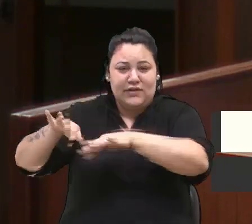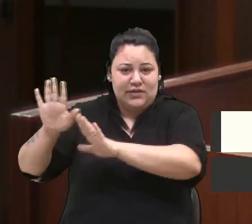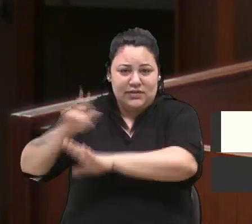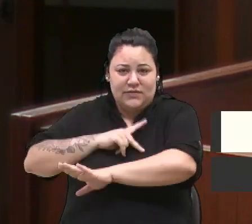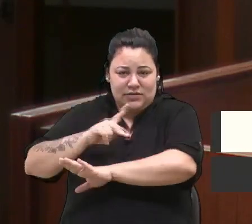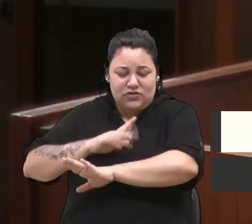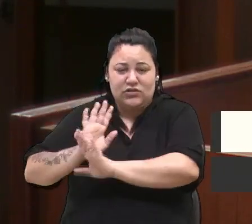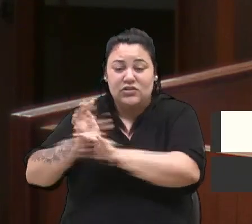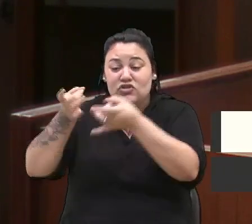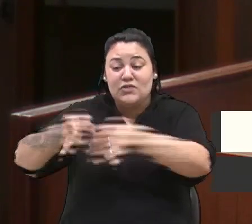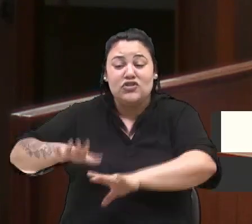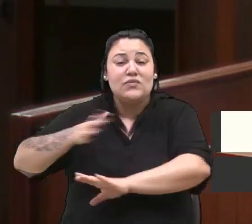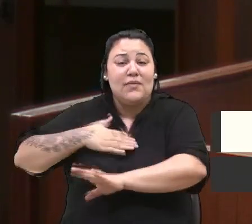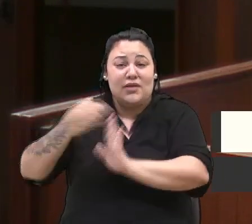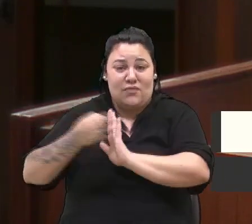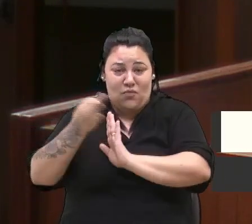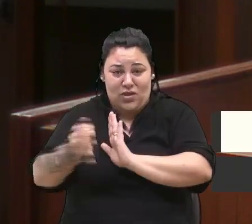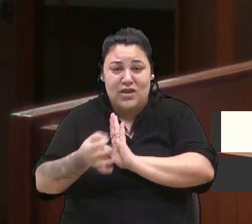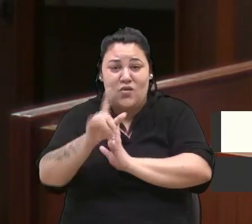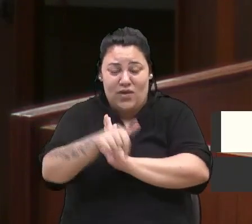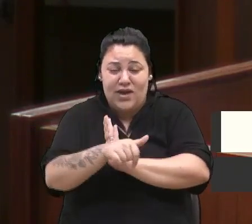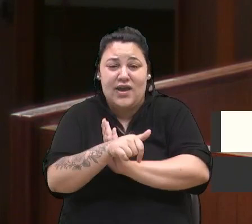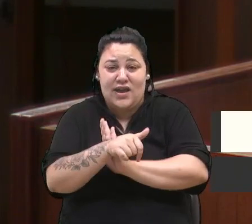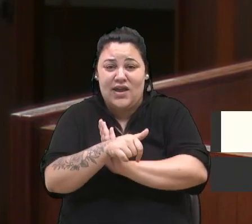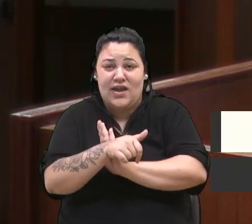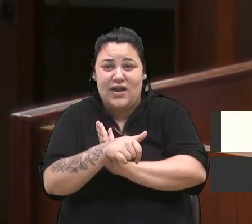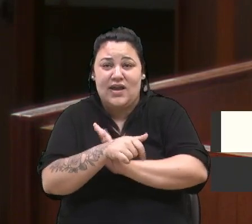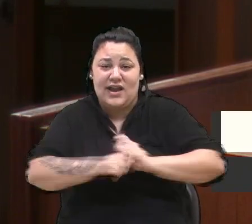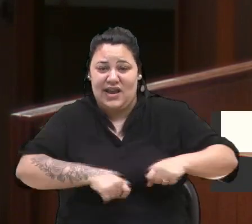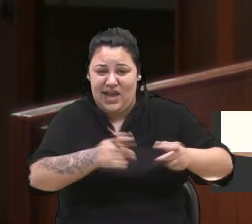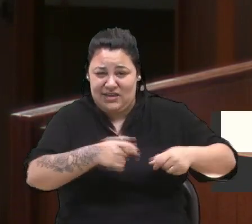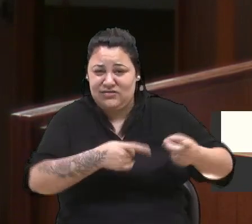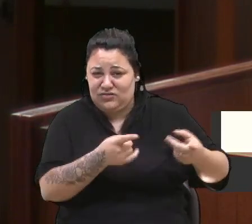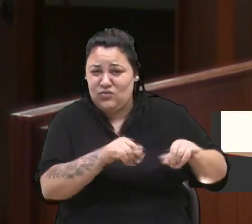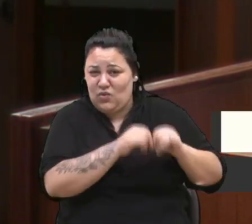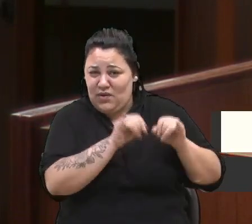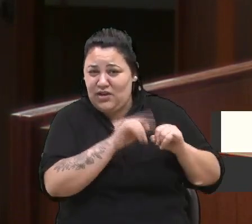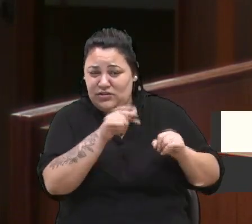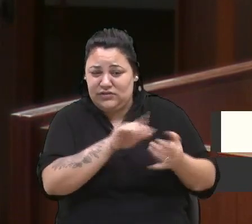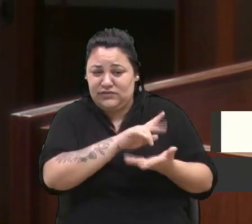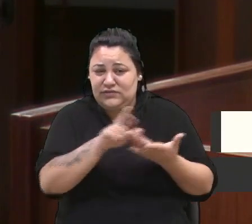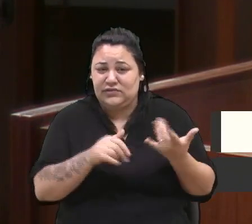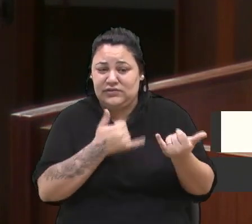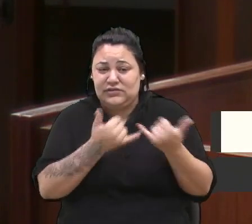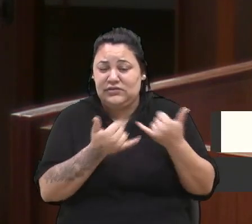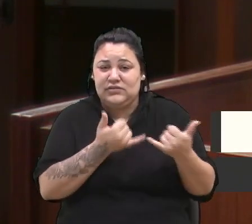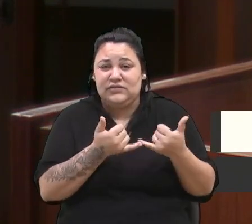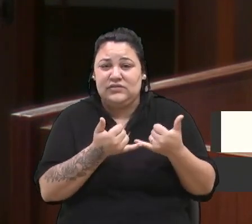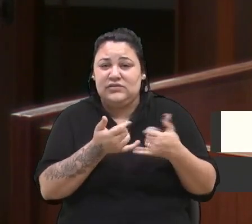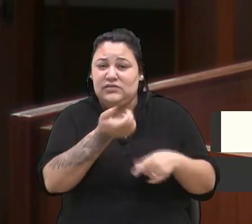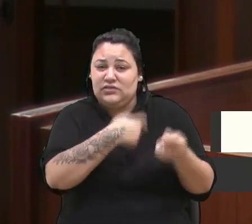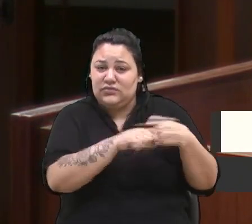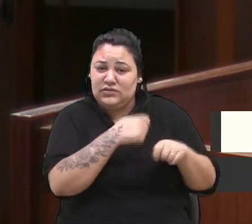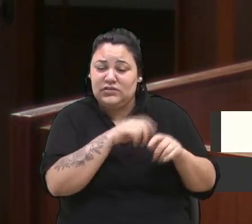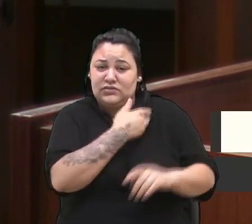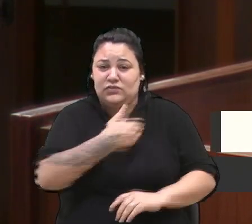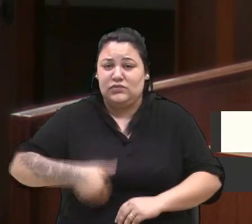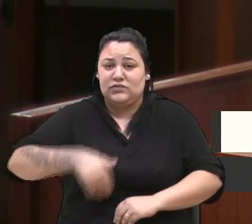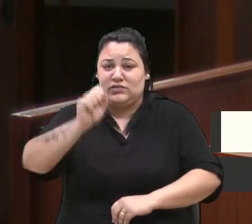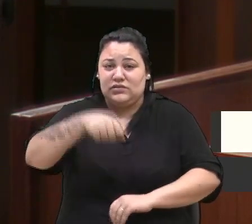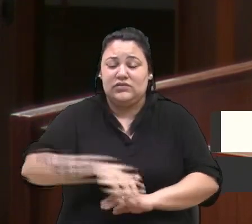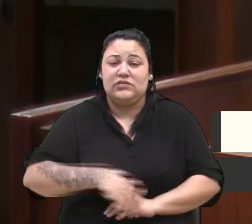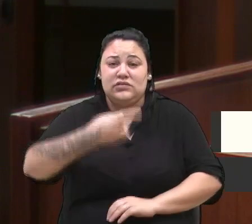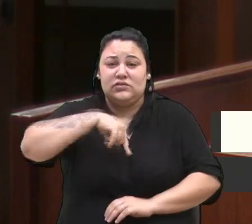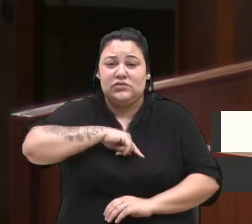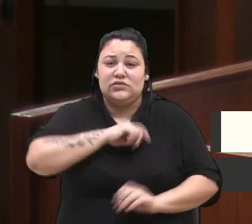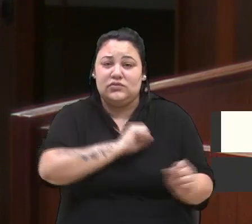presidente, desperdício nós temos diversos exemplos dentro das administrações públicas, e isso sim, e nós podemos